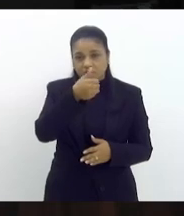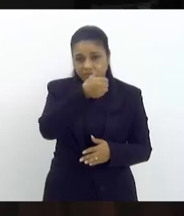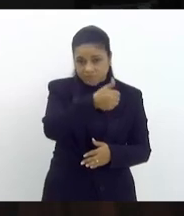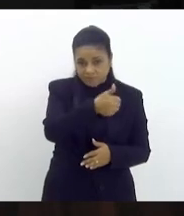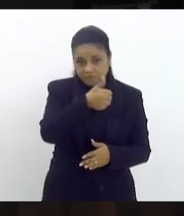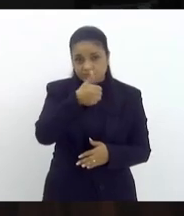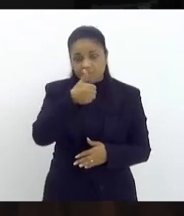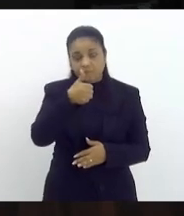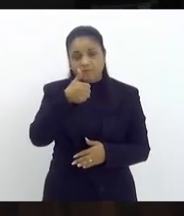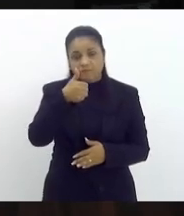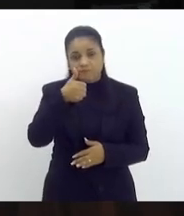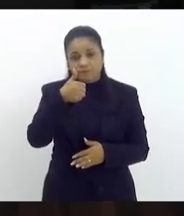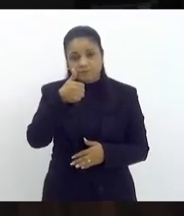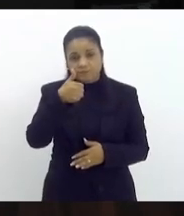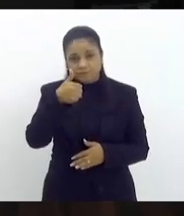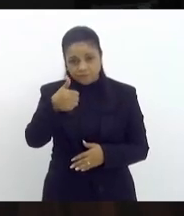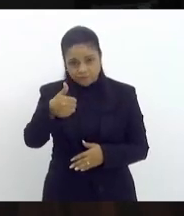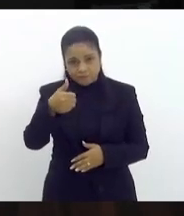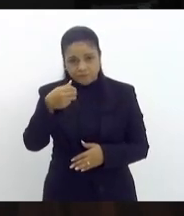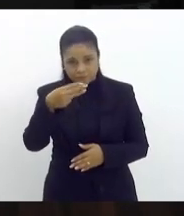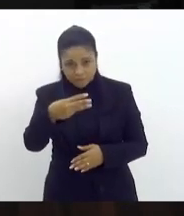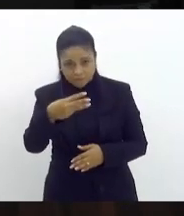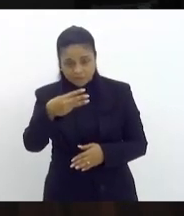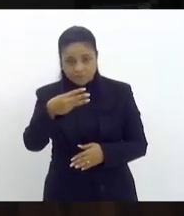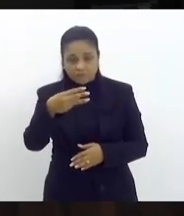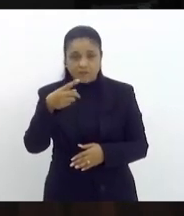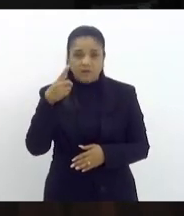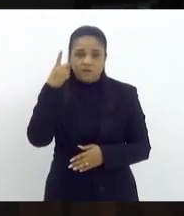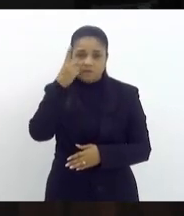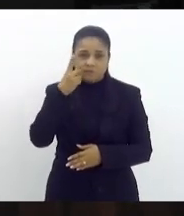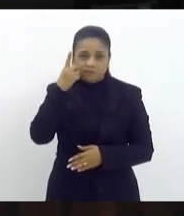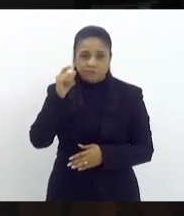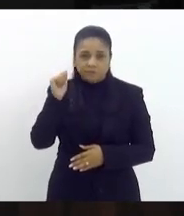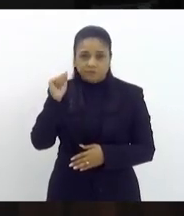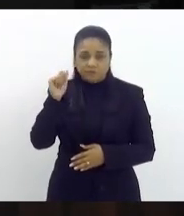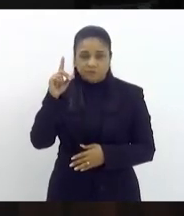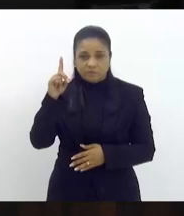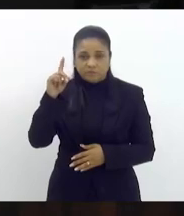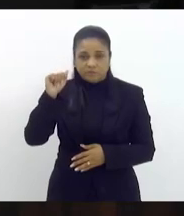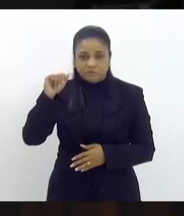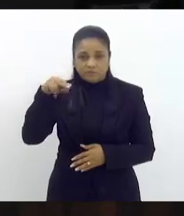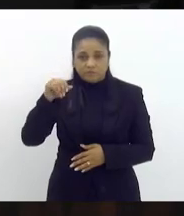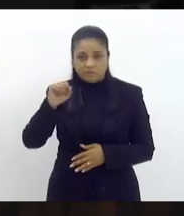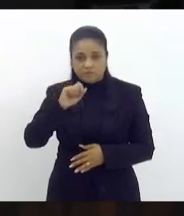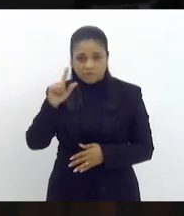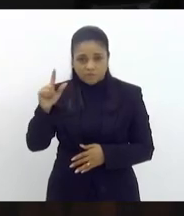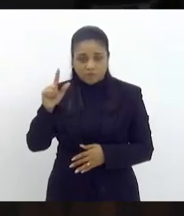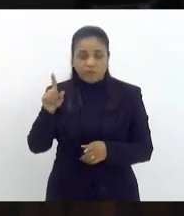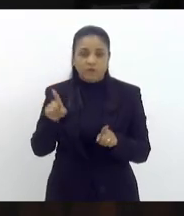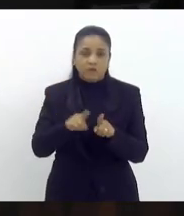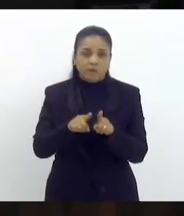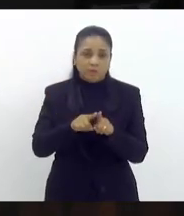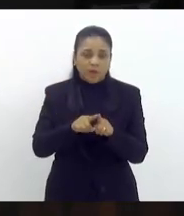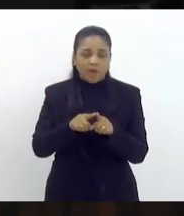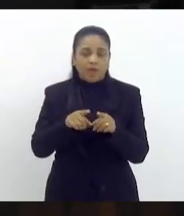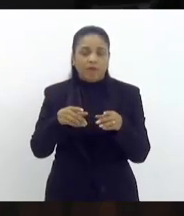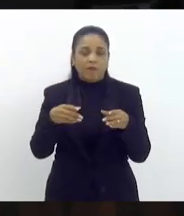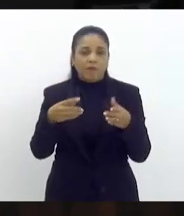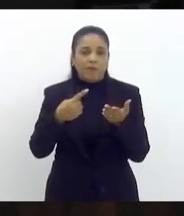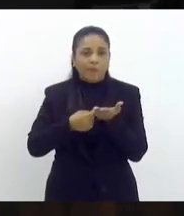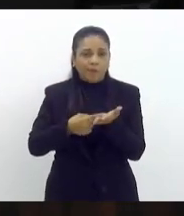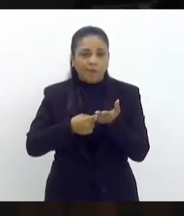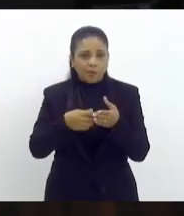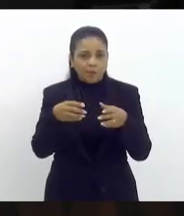do deputado Daniel Librelon e também 115 conforme o acordo em bloco correto